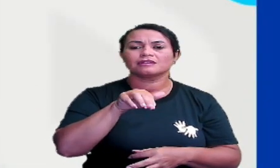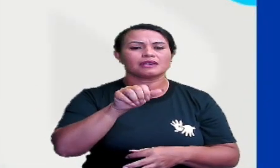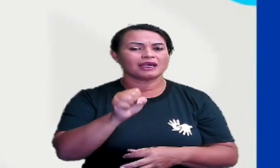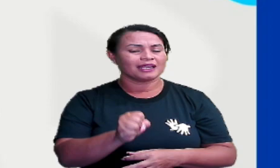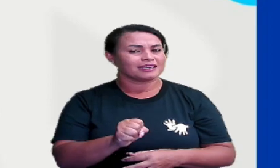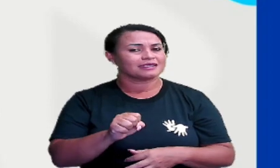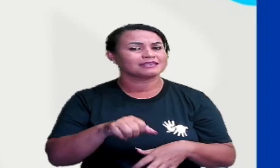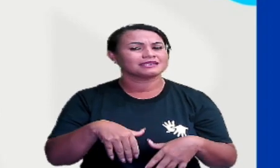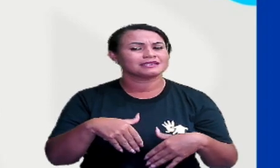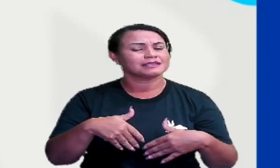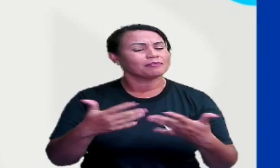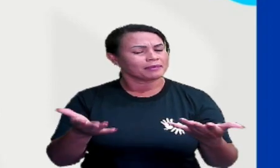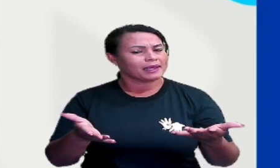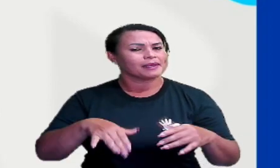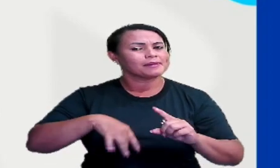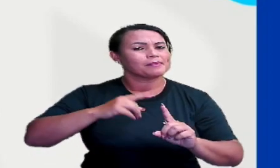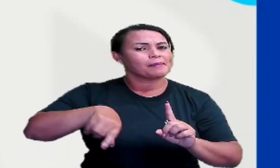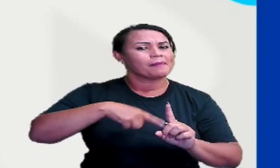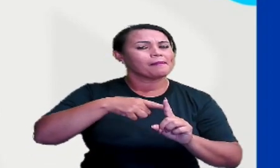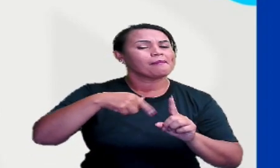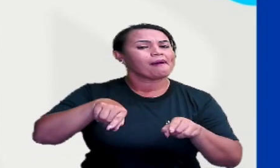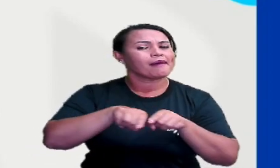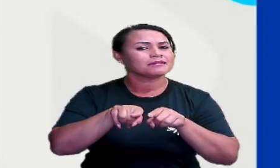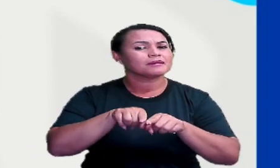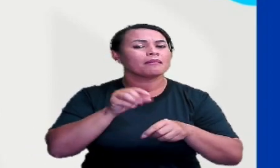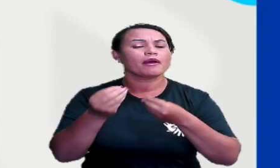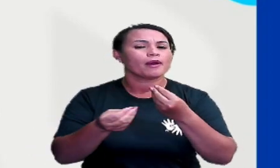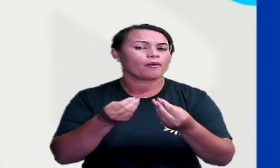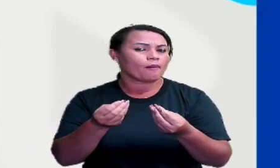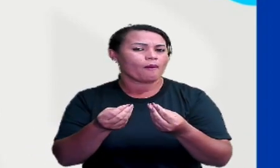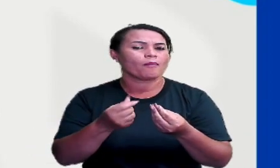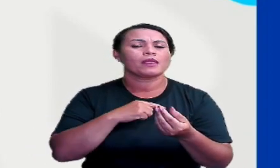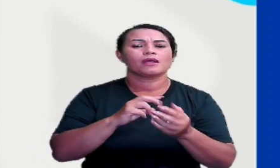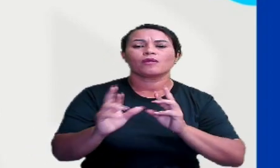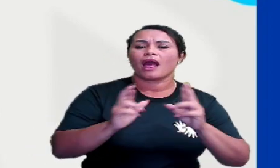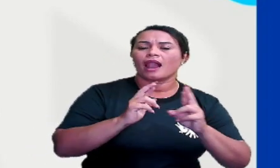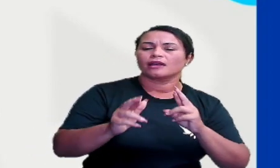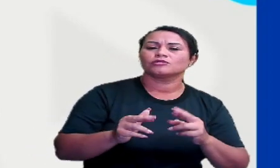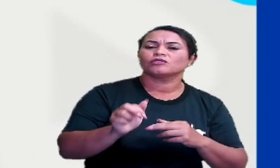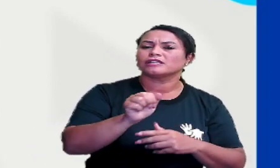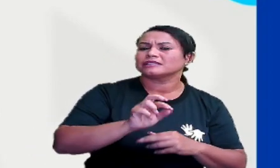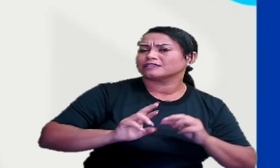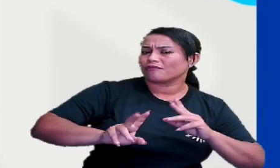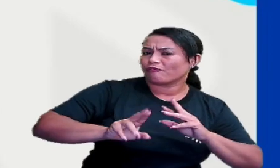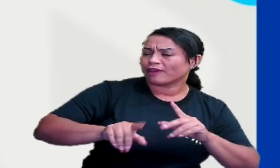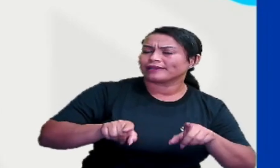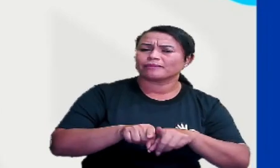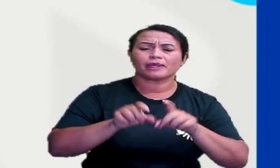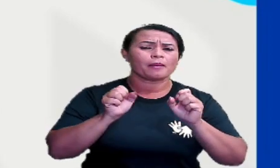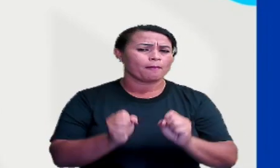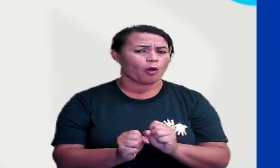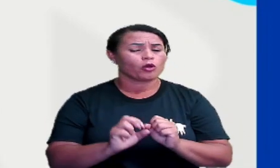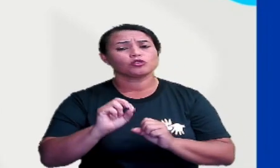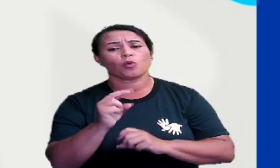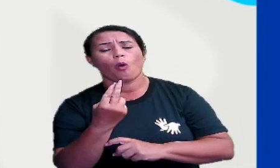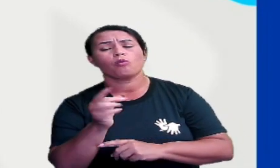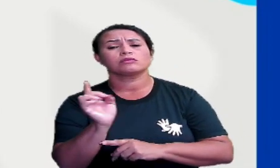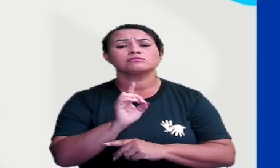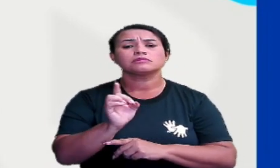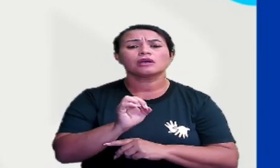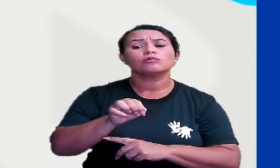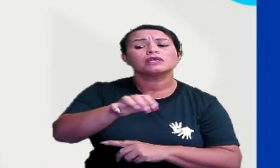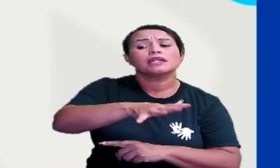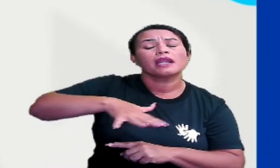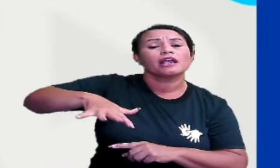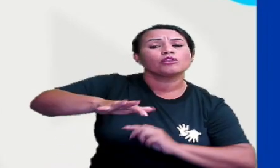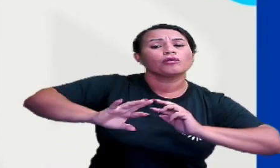de expansão ou zona de inter-relações entre os diferentes meios, que podem ou não ser territórios